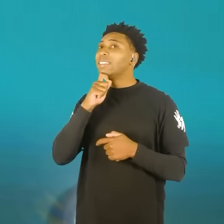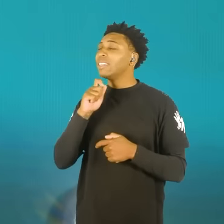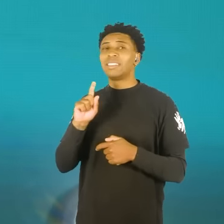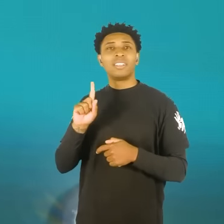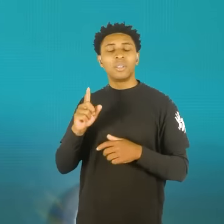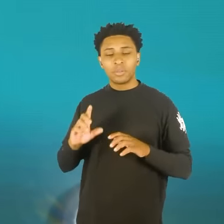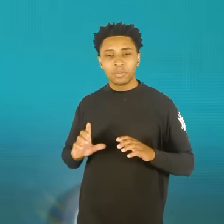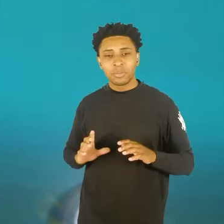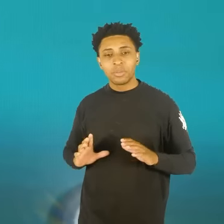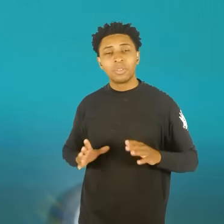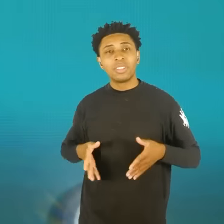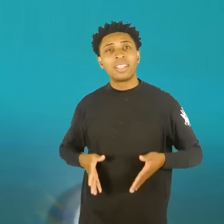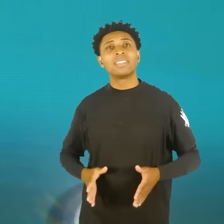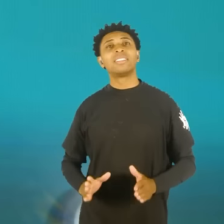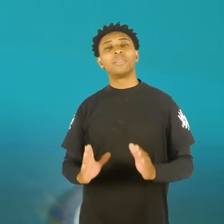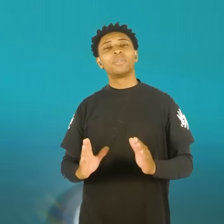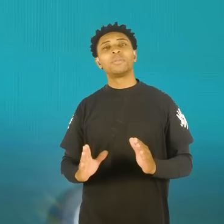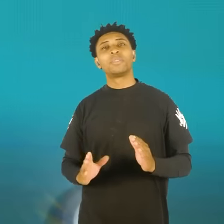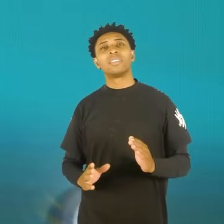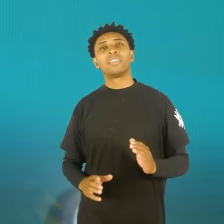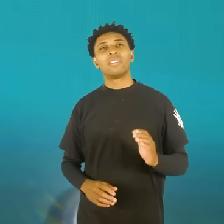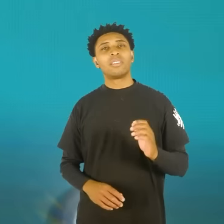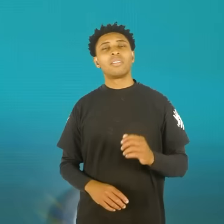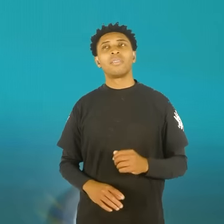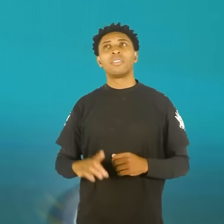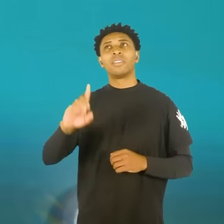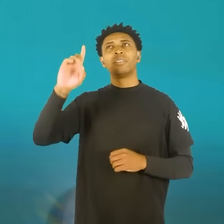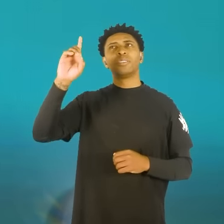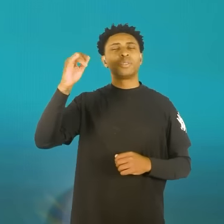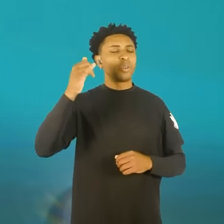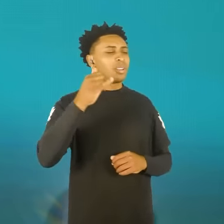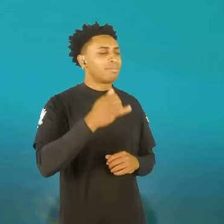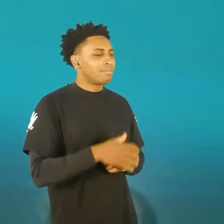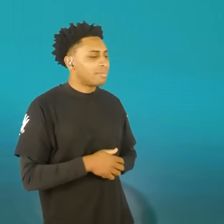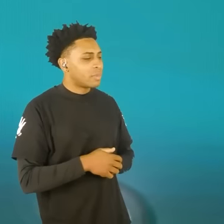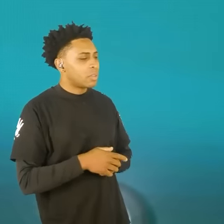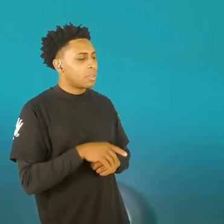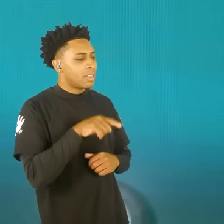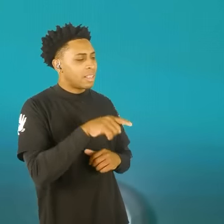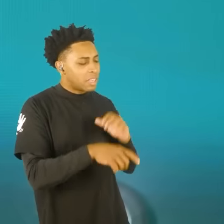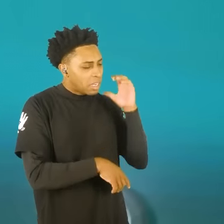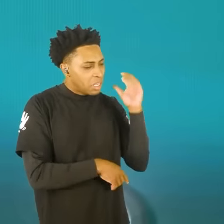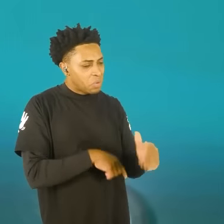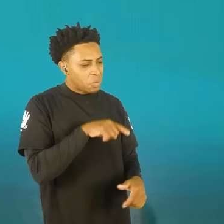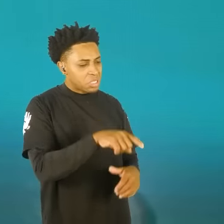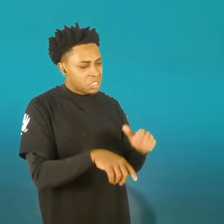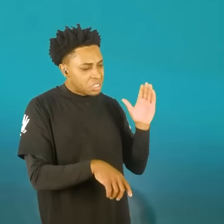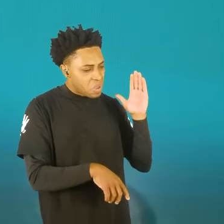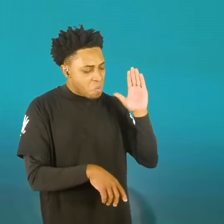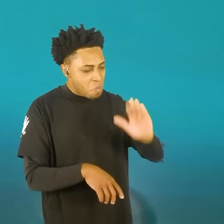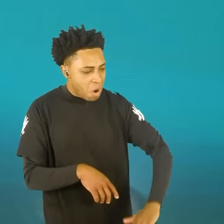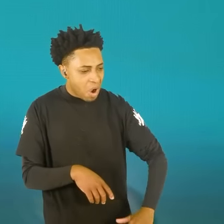clamando. Caim, Deus olha para ele e diz: Caim, você será maldito, você será